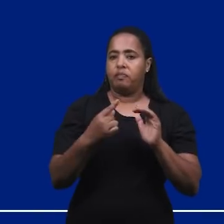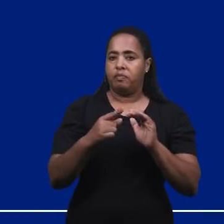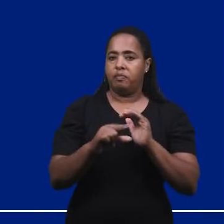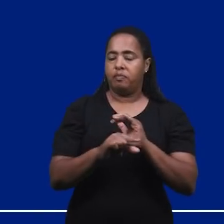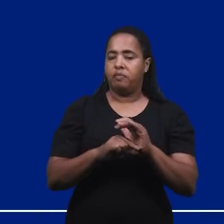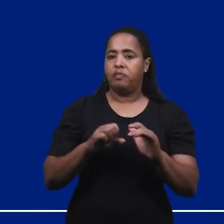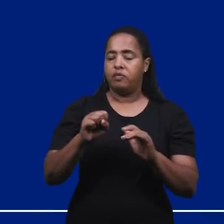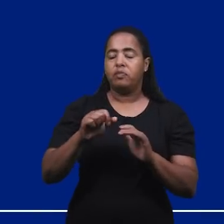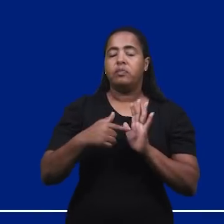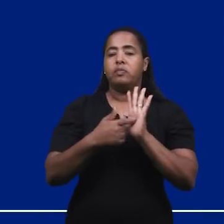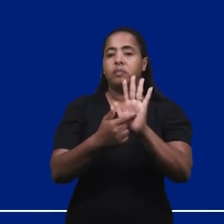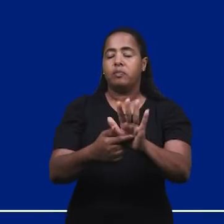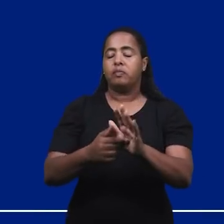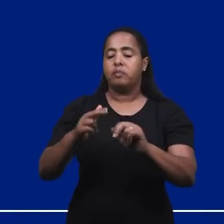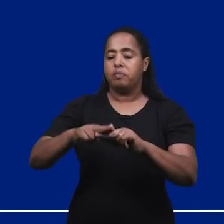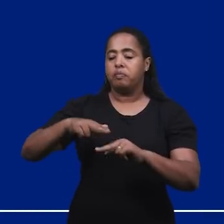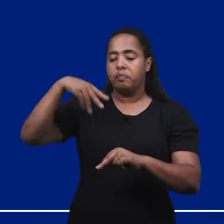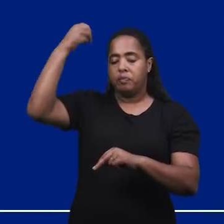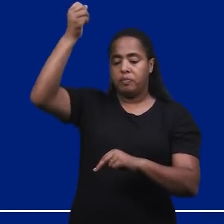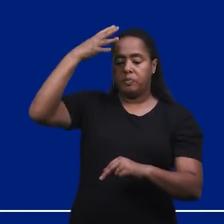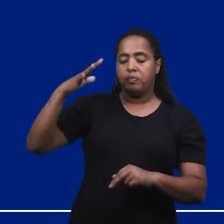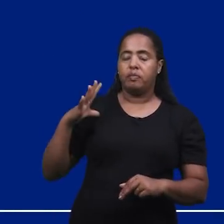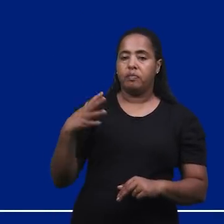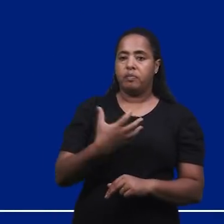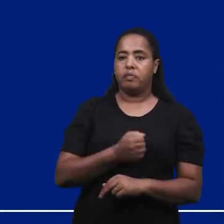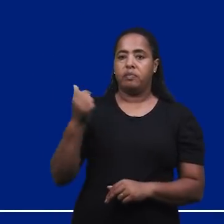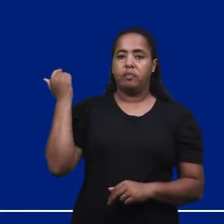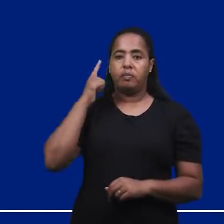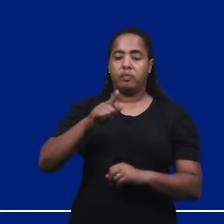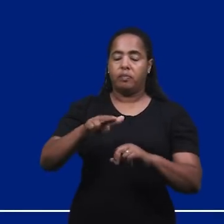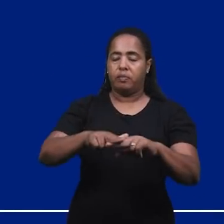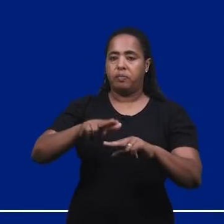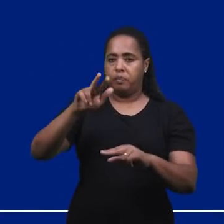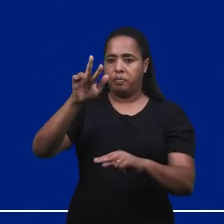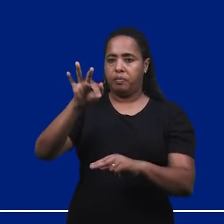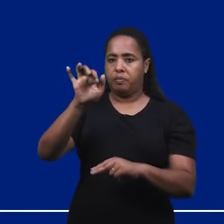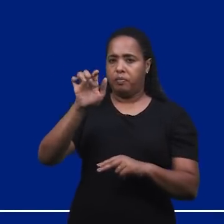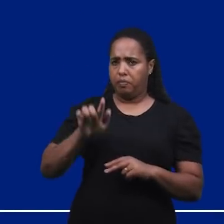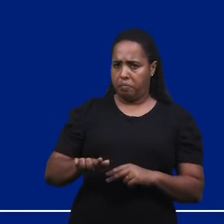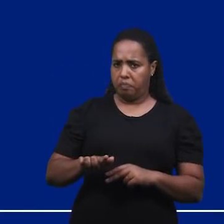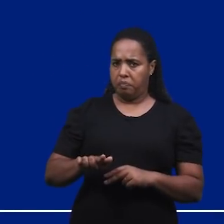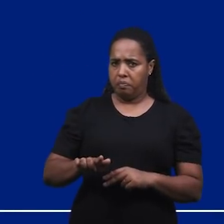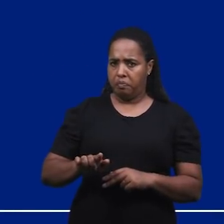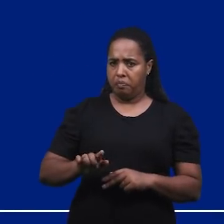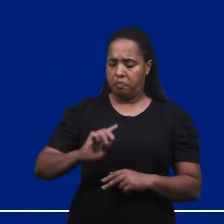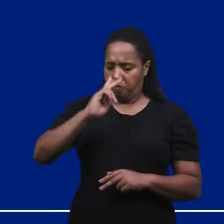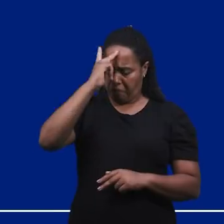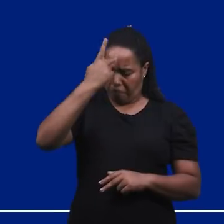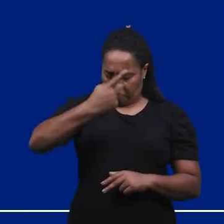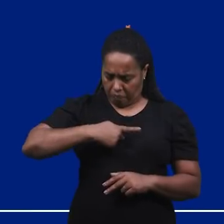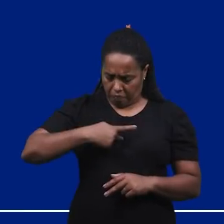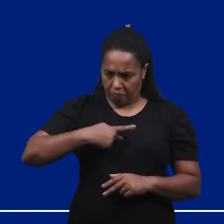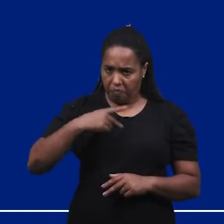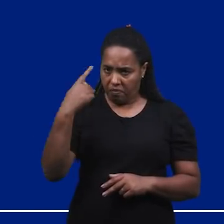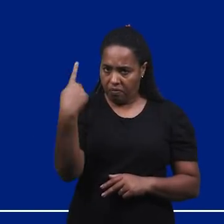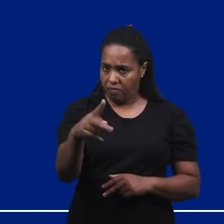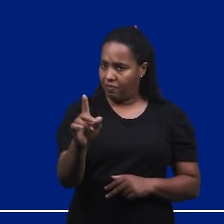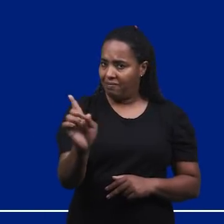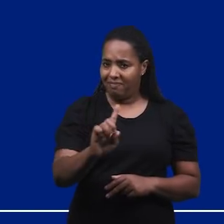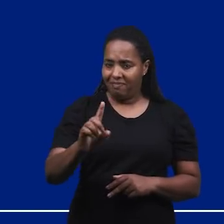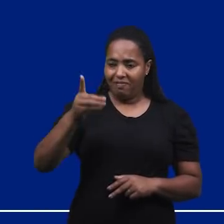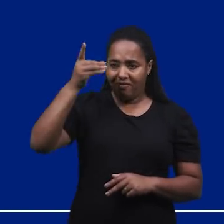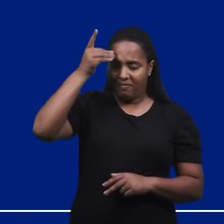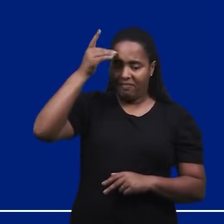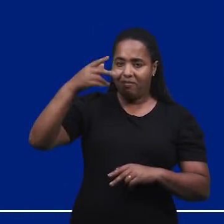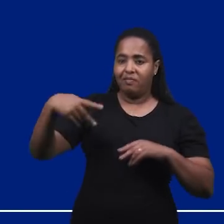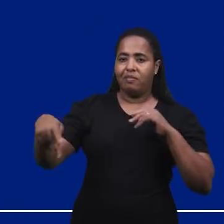Isso. graça sois salvos por meio da fé. Isso não vem de vós, é dom de Glórias Deus,